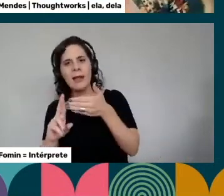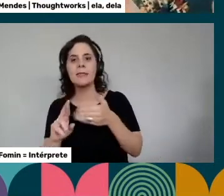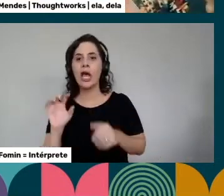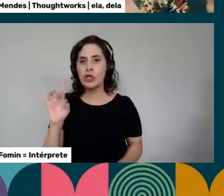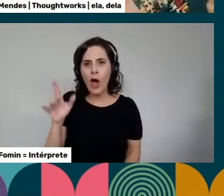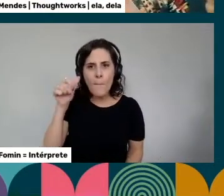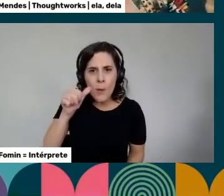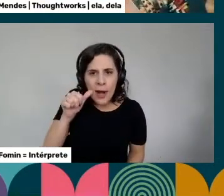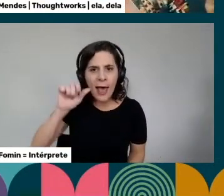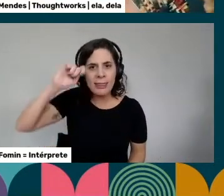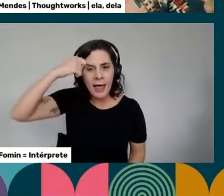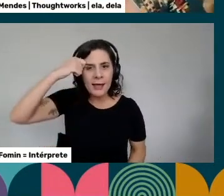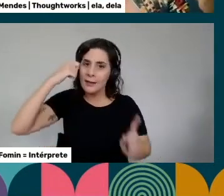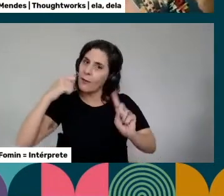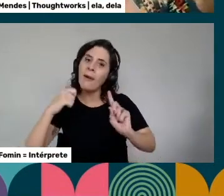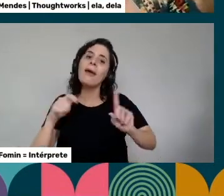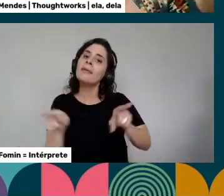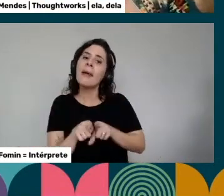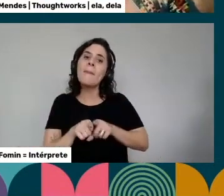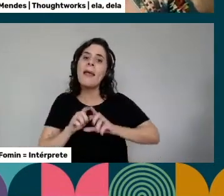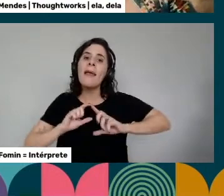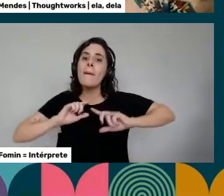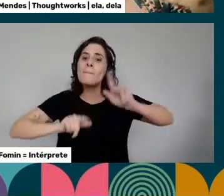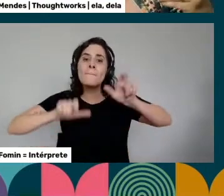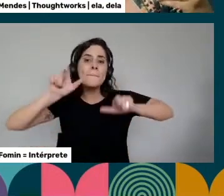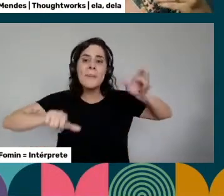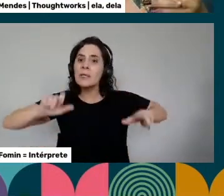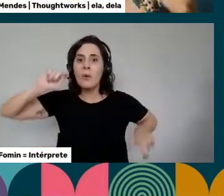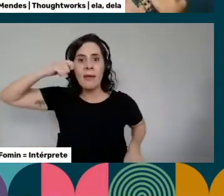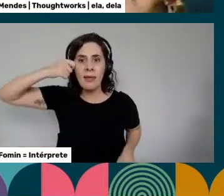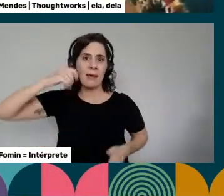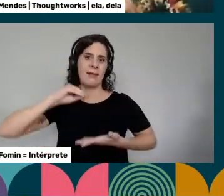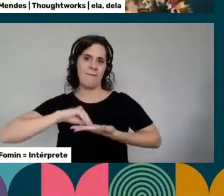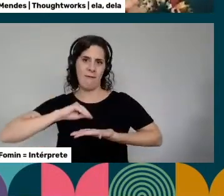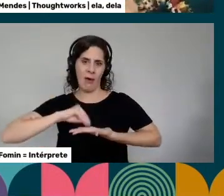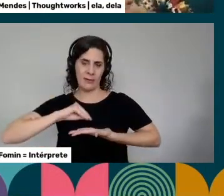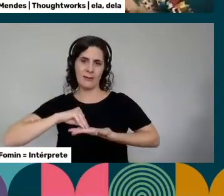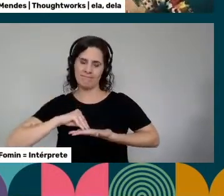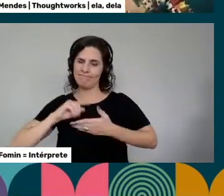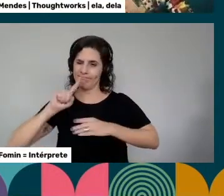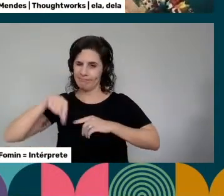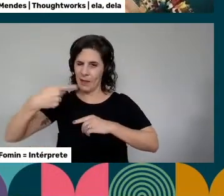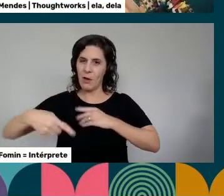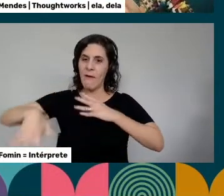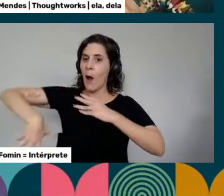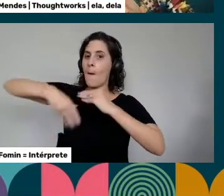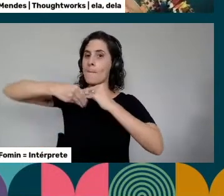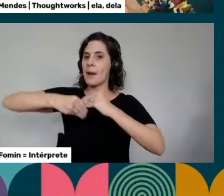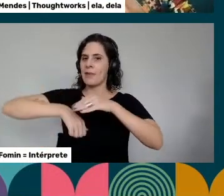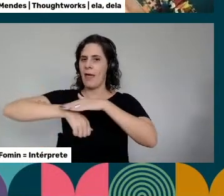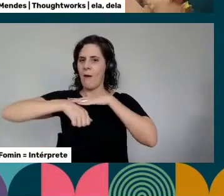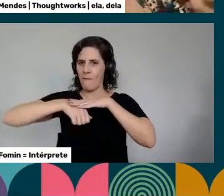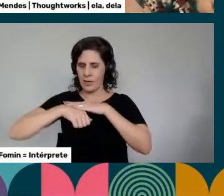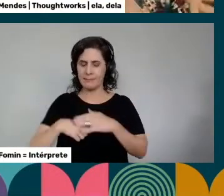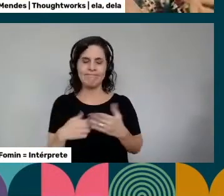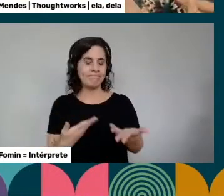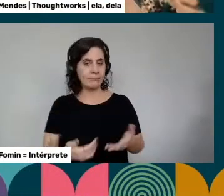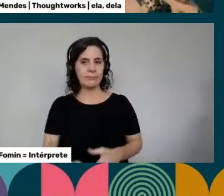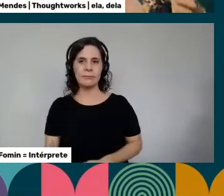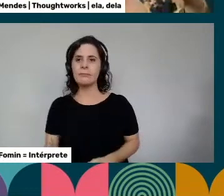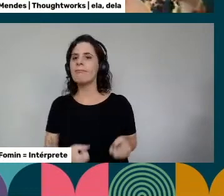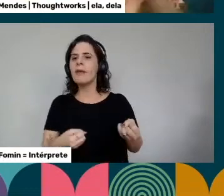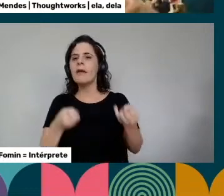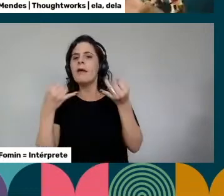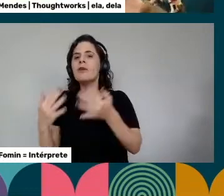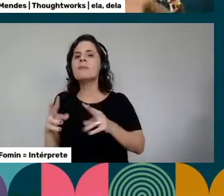vai vir e complementar essa conversa. Então, vamos falar agora dos desafios, porque quando a gente pega